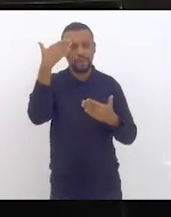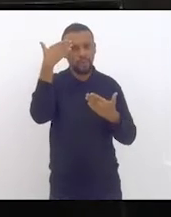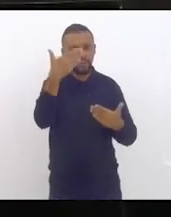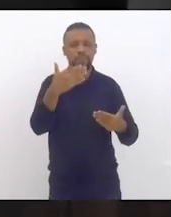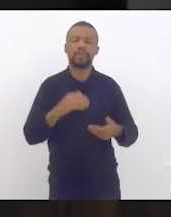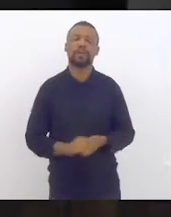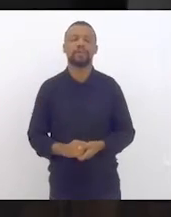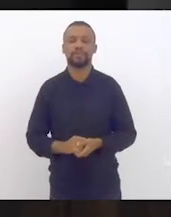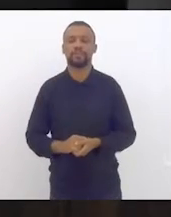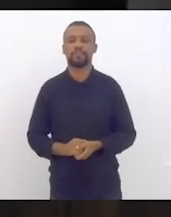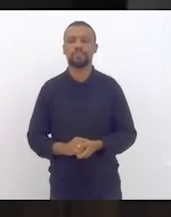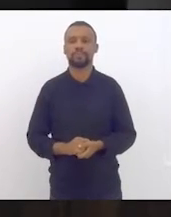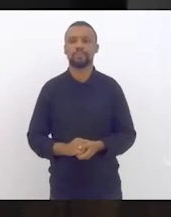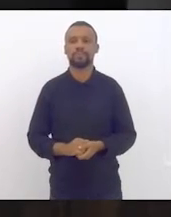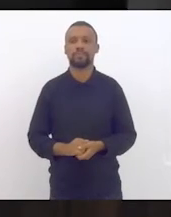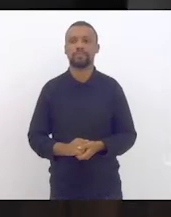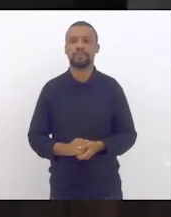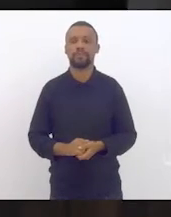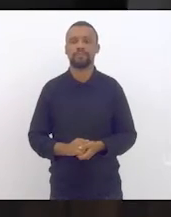obrigada